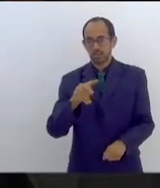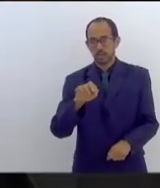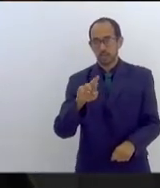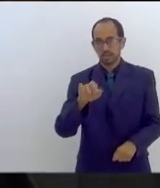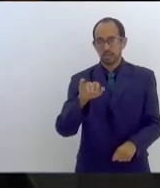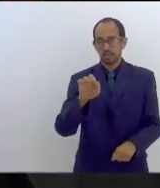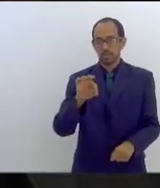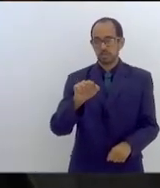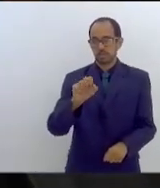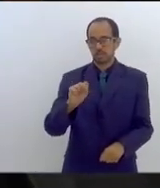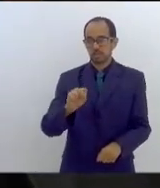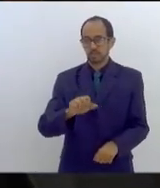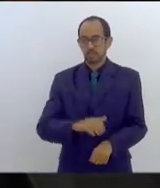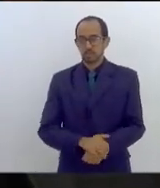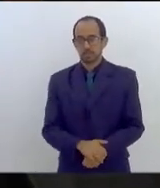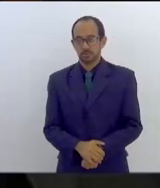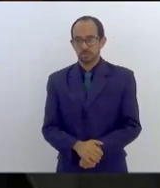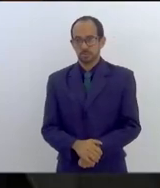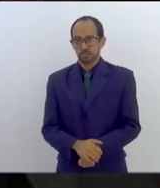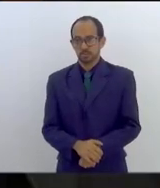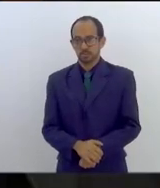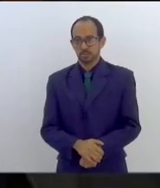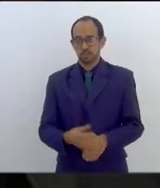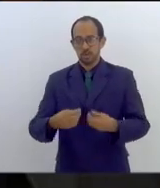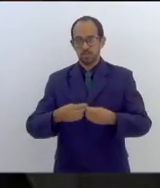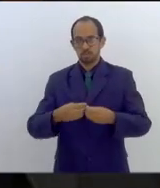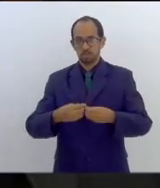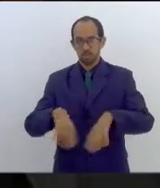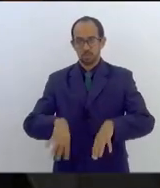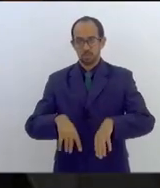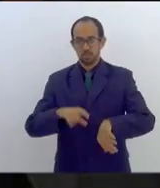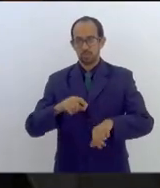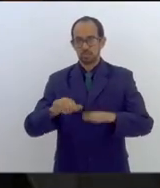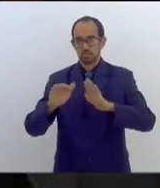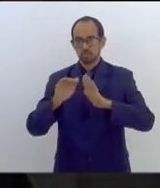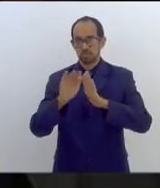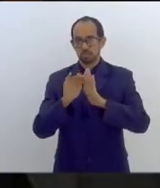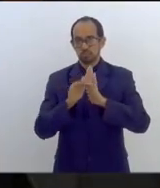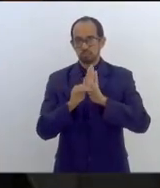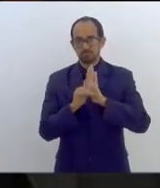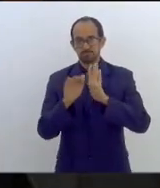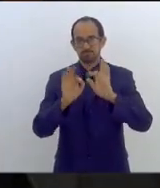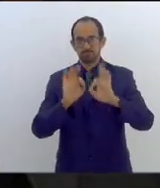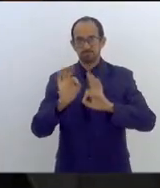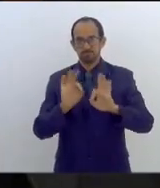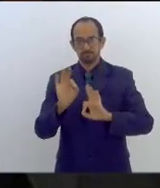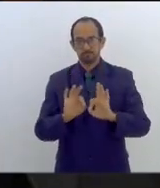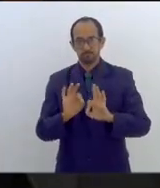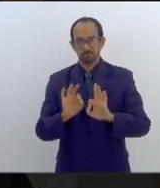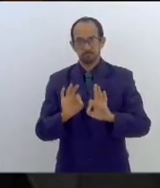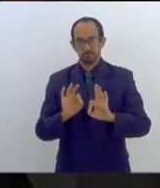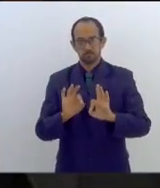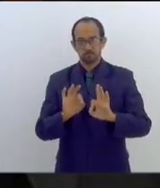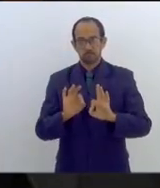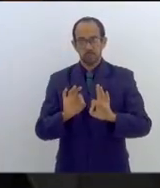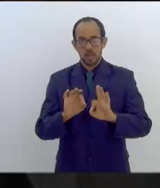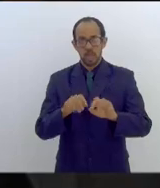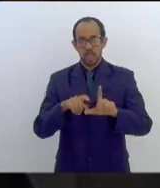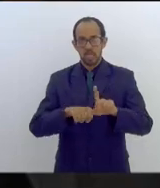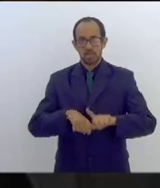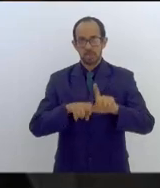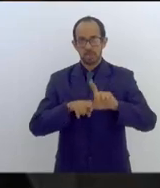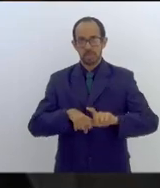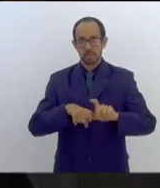sua incompetência, com a perda de prazo para construir um plano alternativo à dependência da CCR a partir de